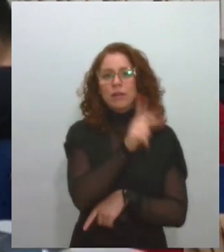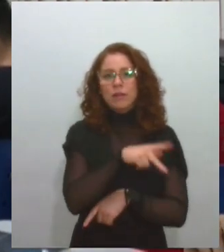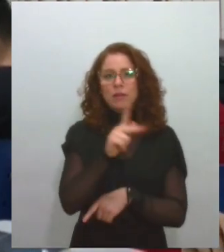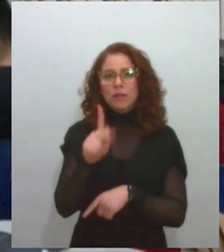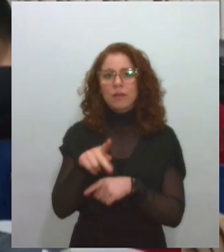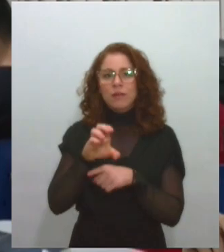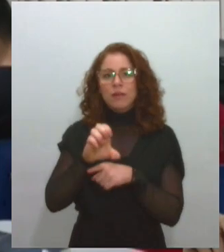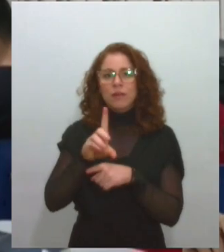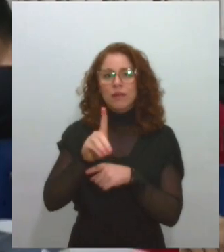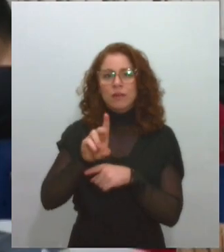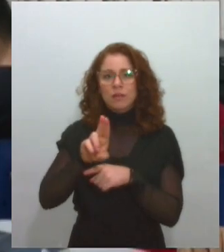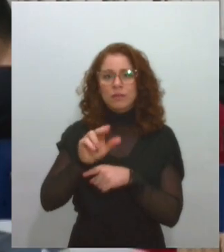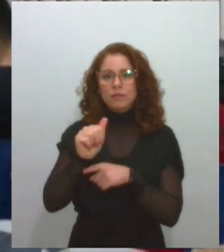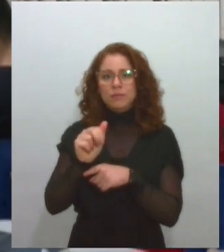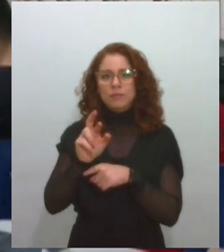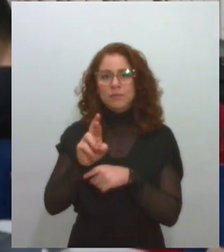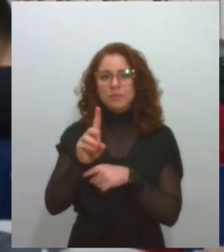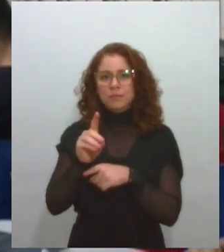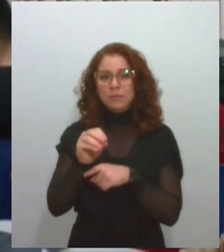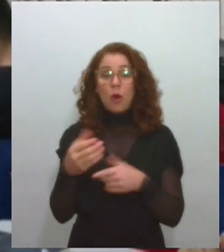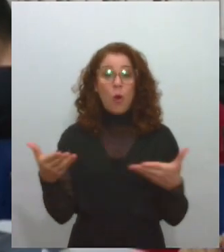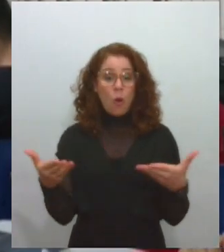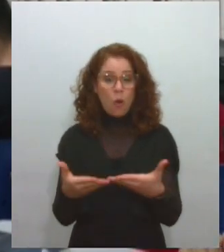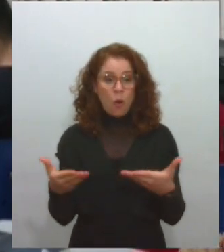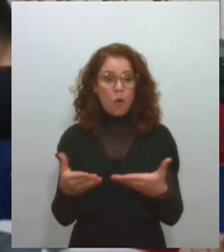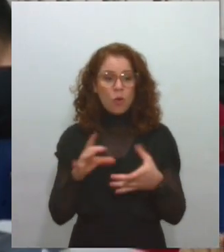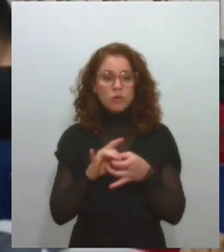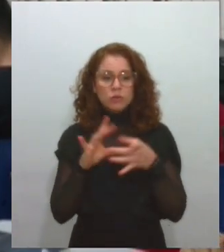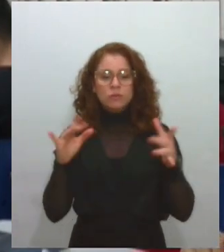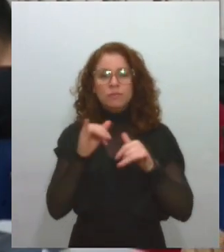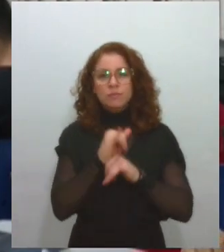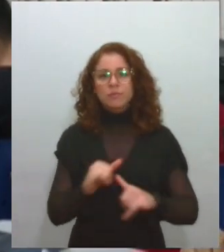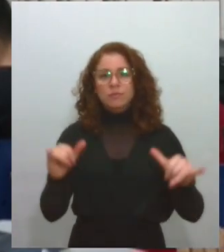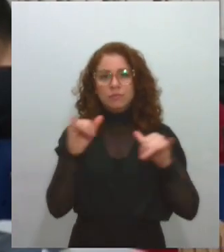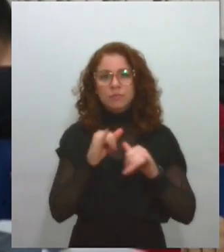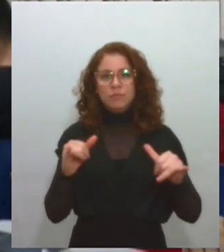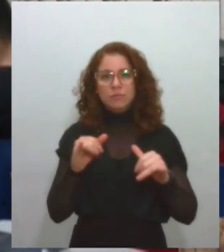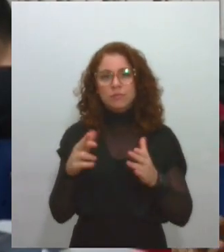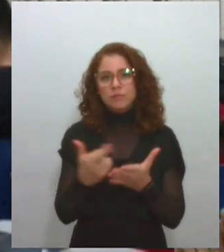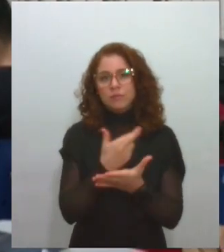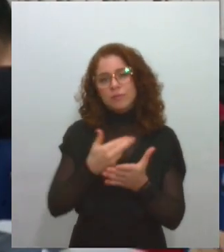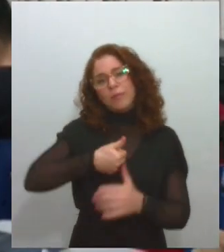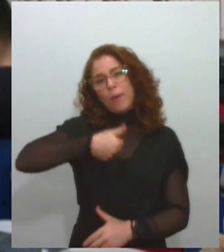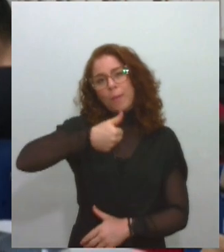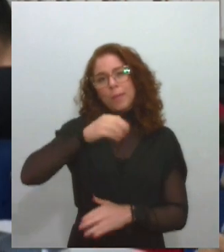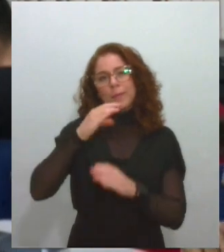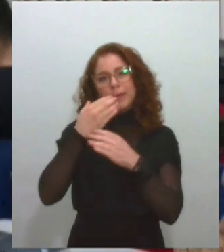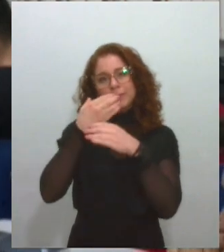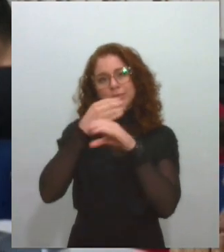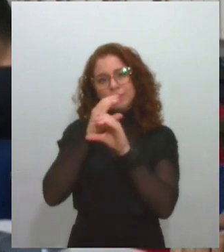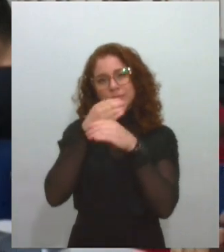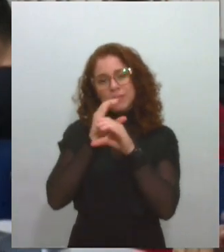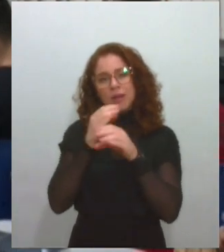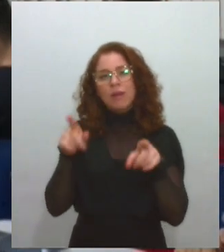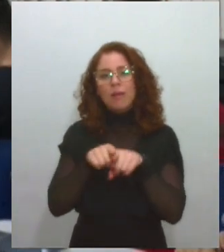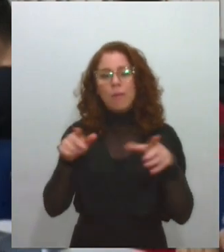hoje fazer essa divulgação da revista científica da Assembleia, que está em seu primeiro número, né? E justamente para estimular que